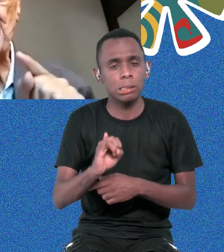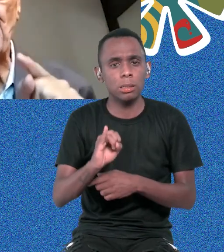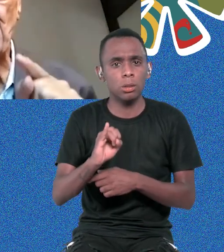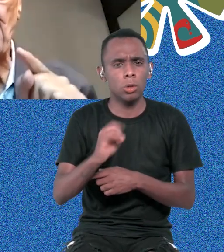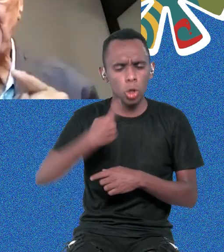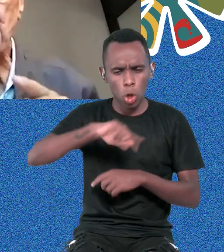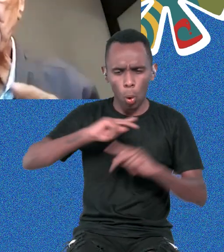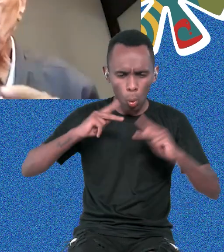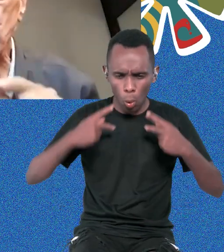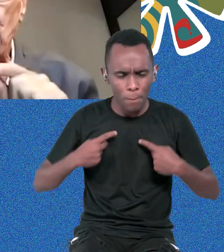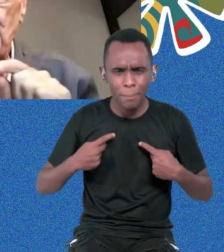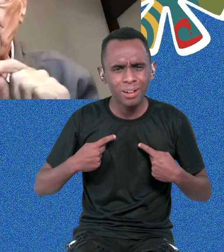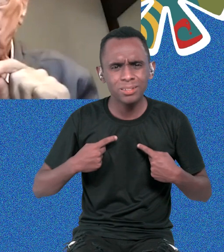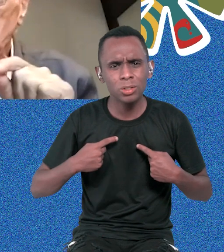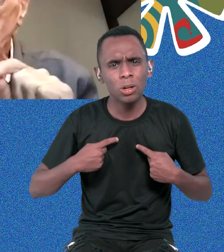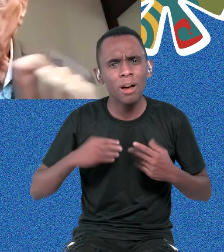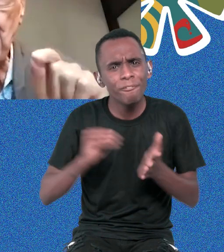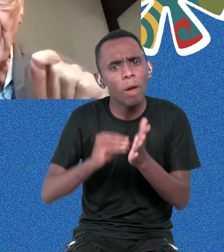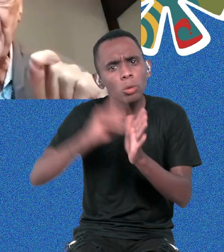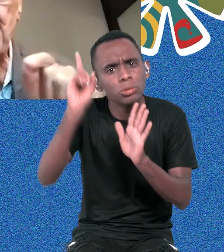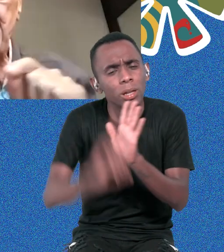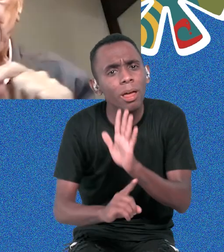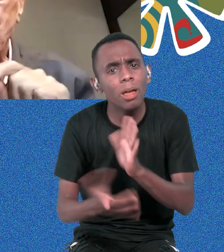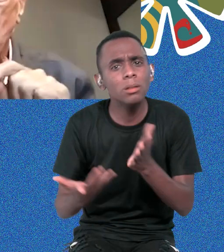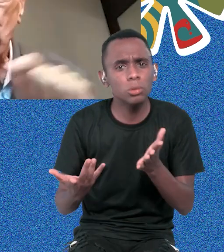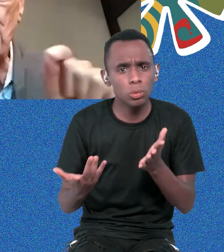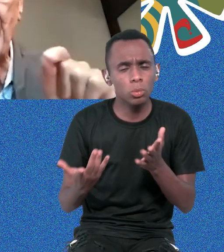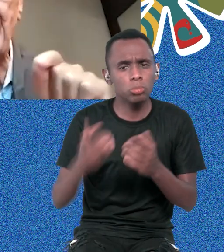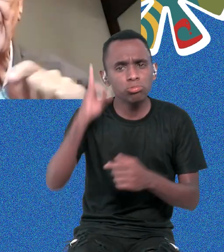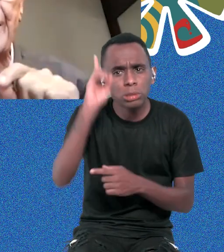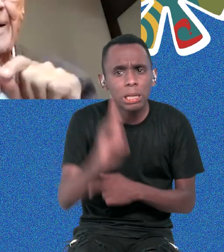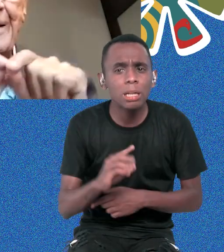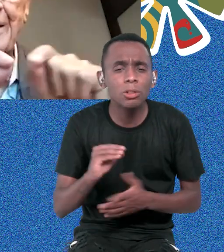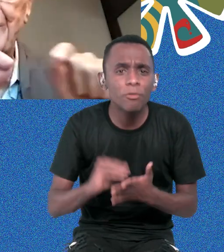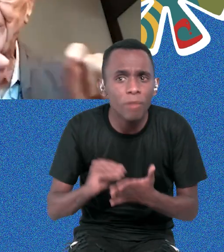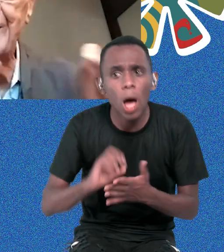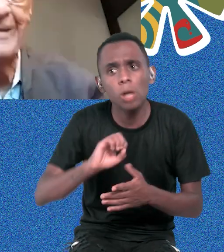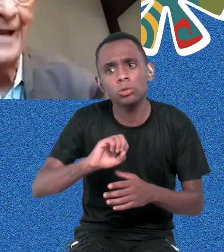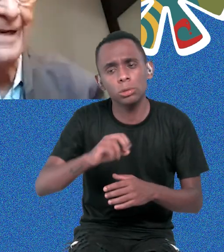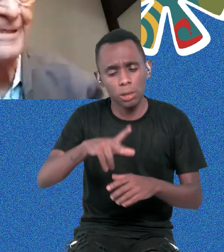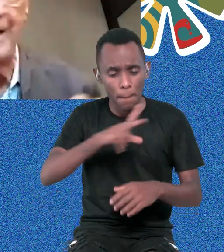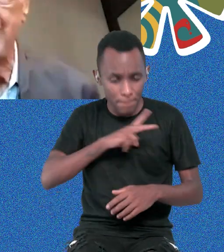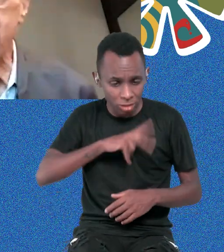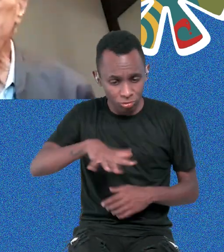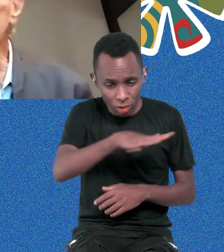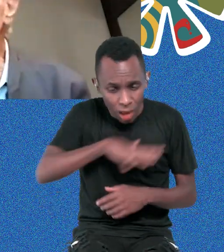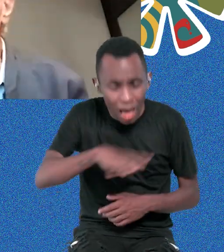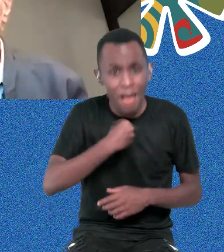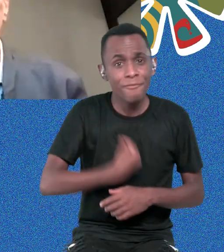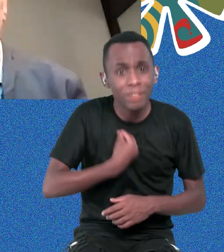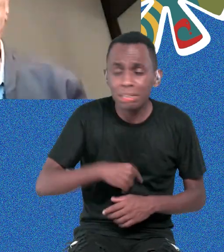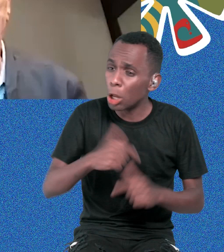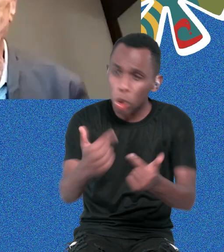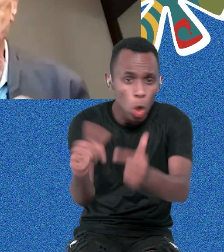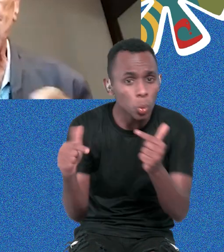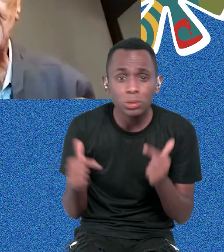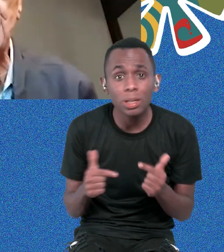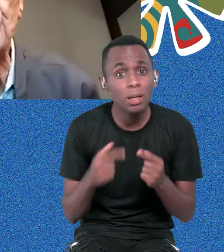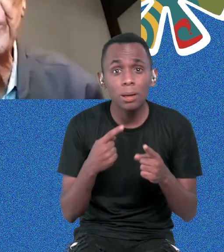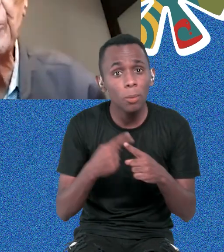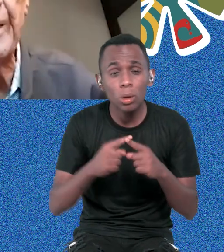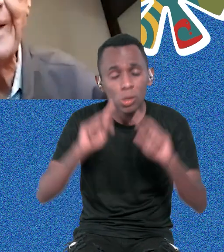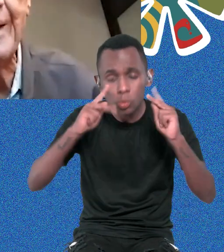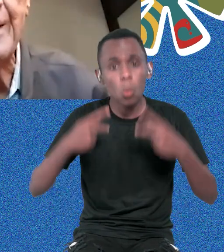não são humanos, não são sujeitos de direitos humanos, nem de cultura, nem de terras, nem de vida, nem de, não